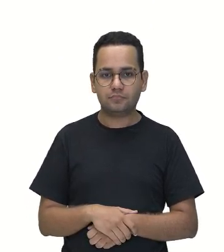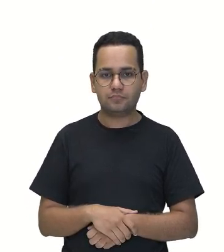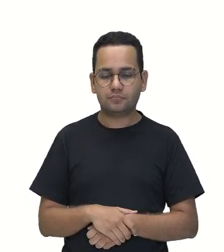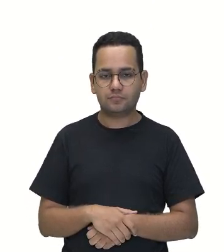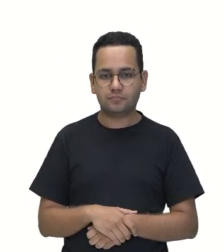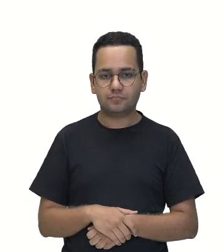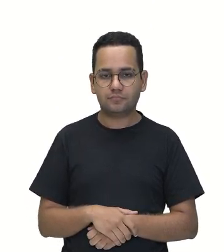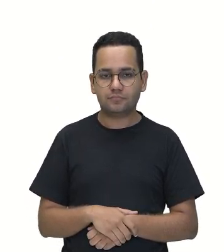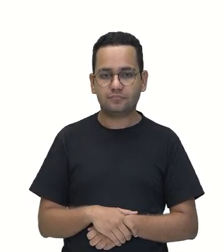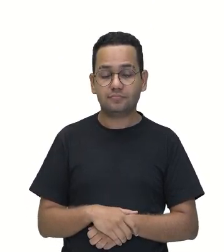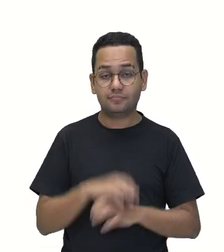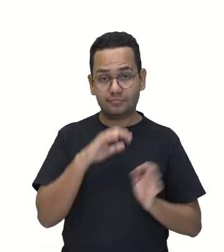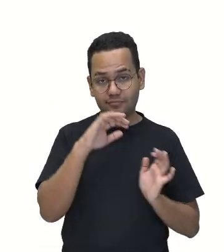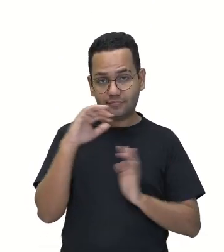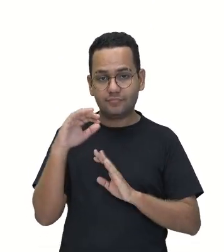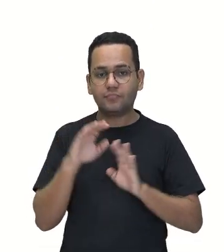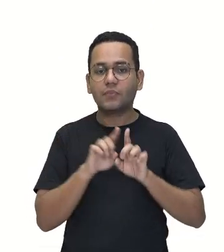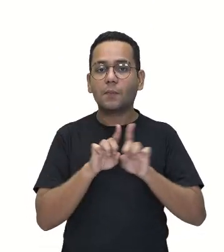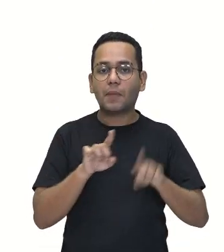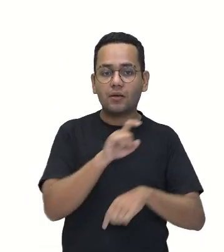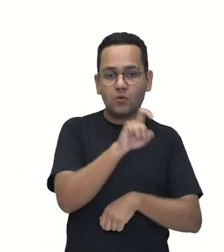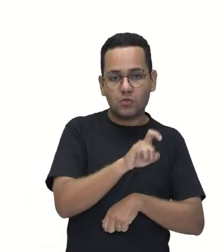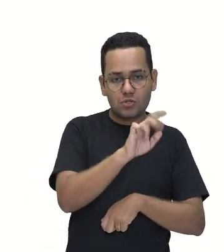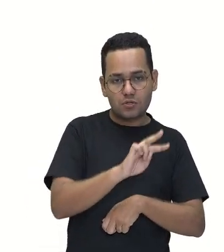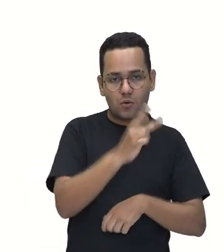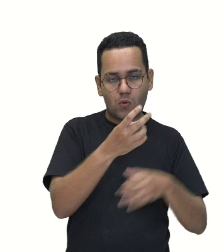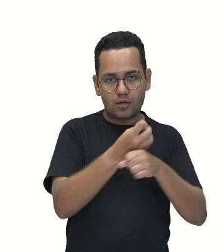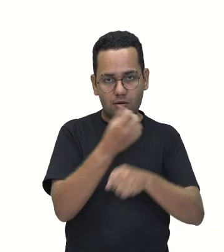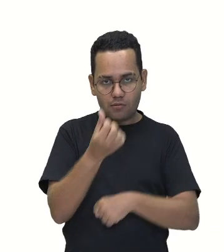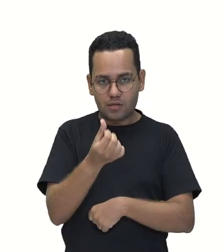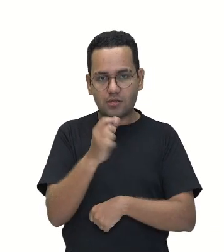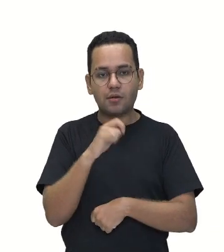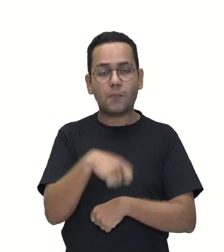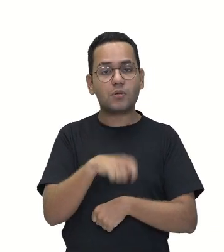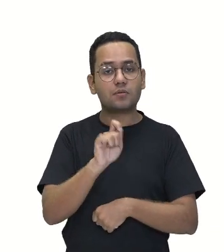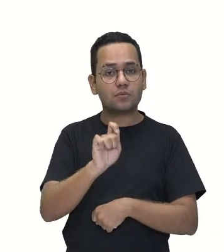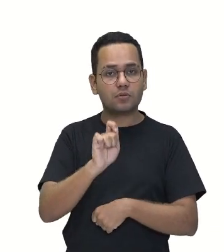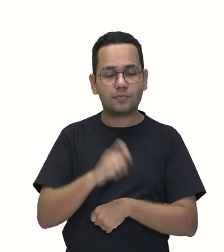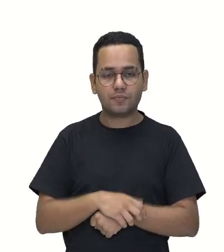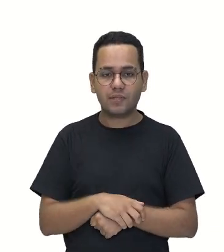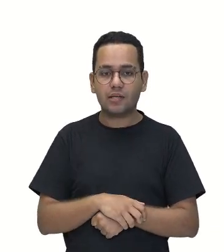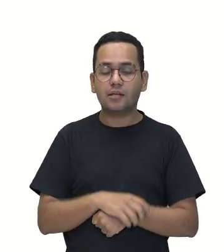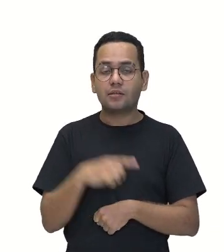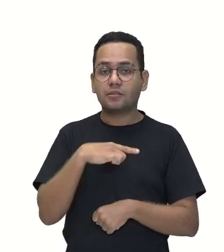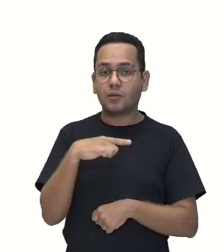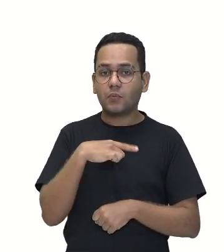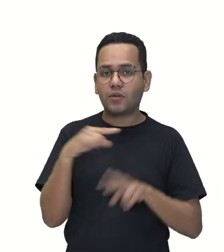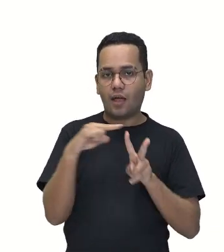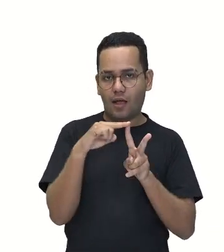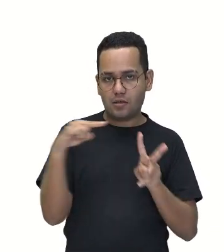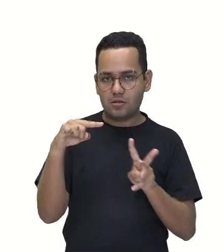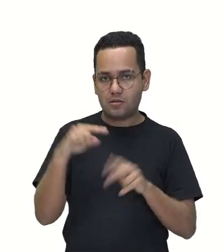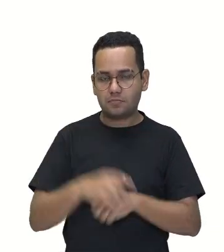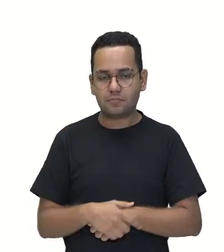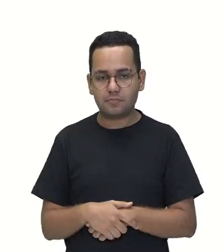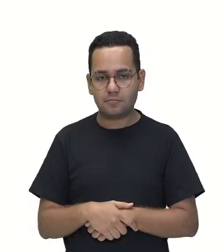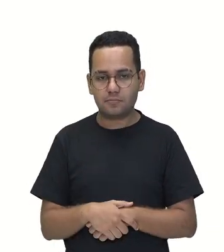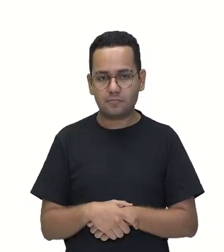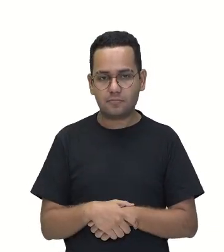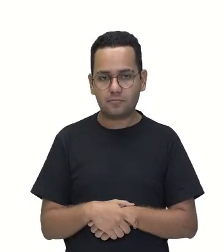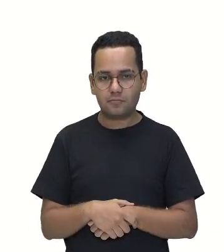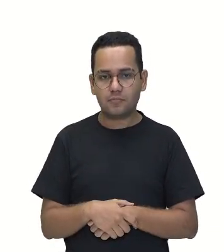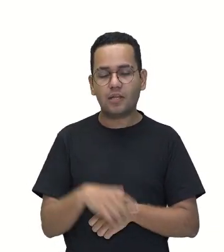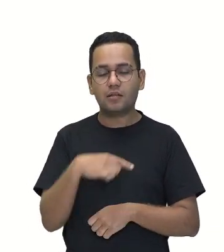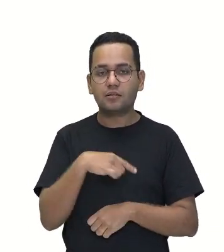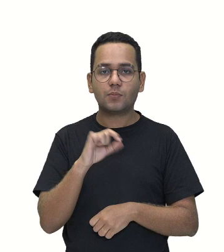6 esse x qu Aqui nós temos duas raízes para ele tá então eu tenho X1 e